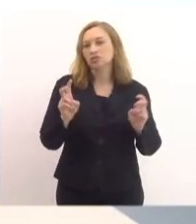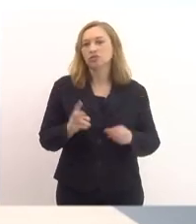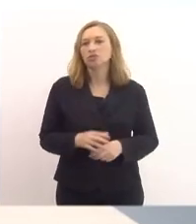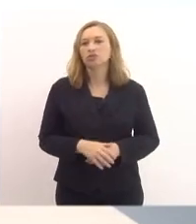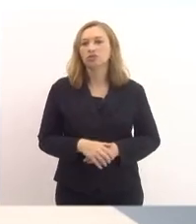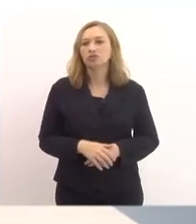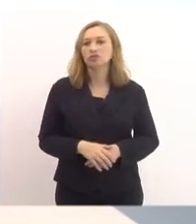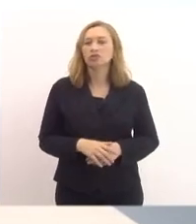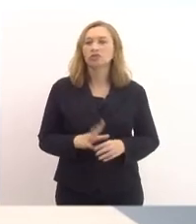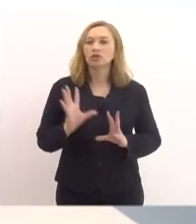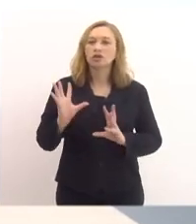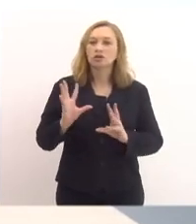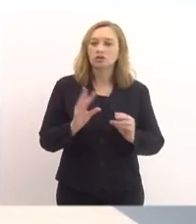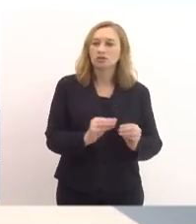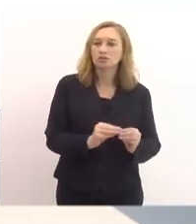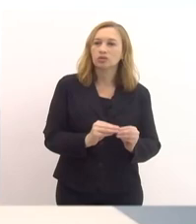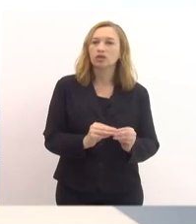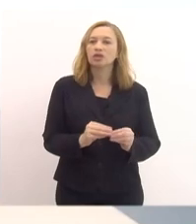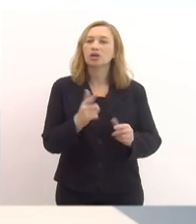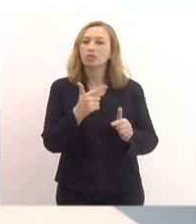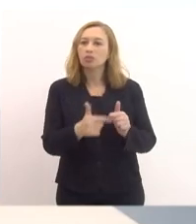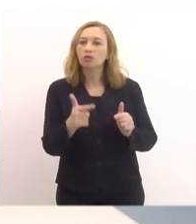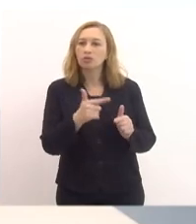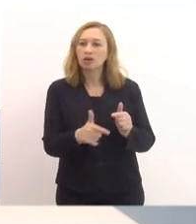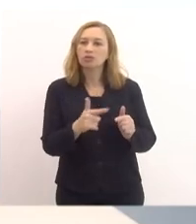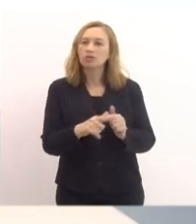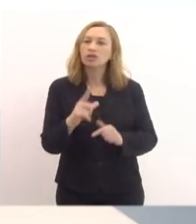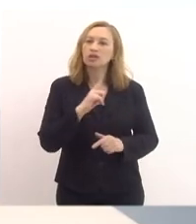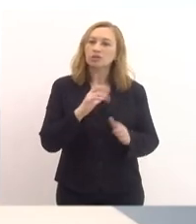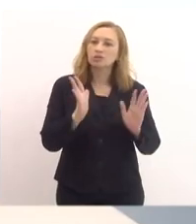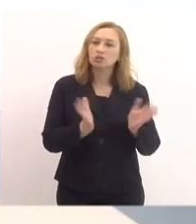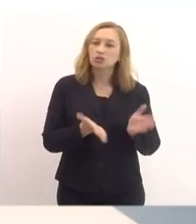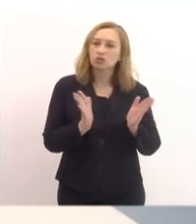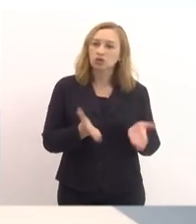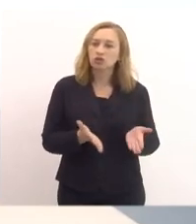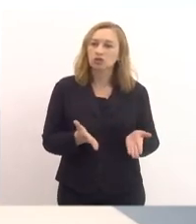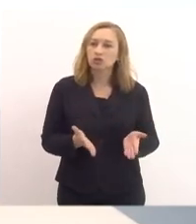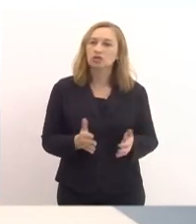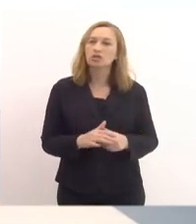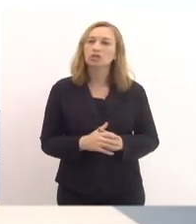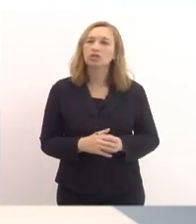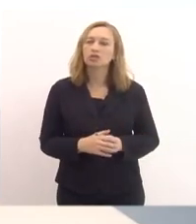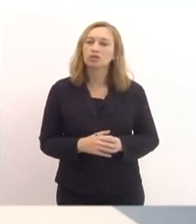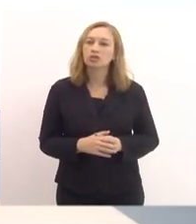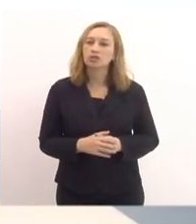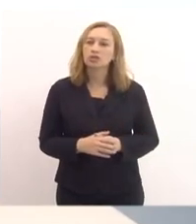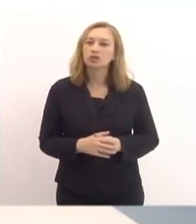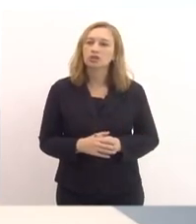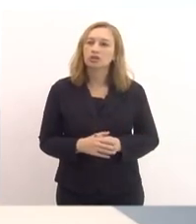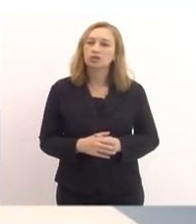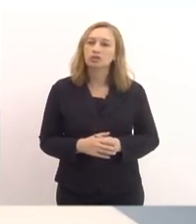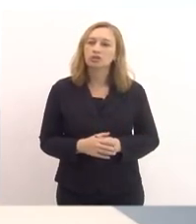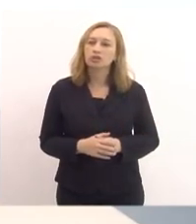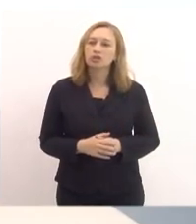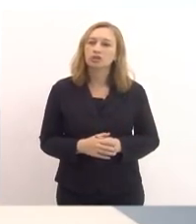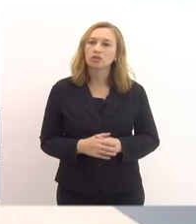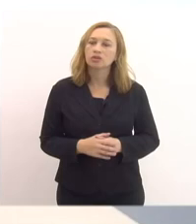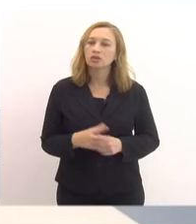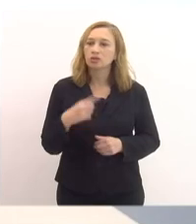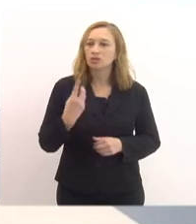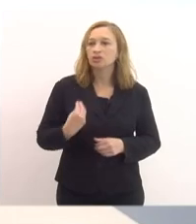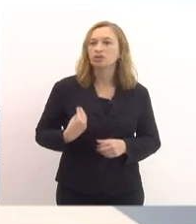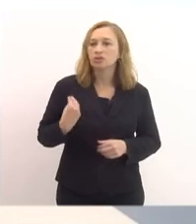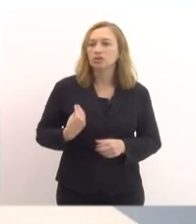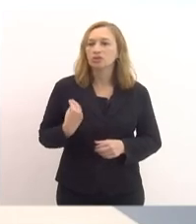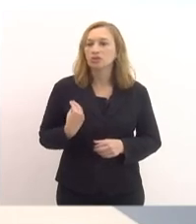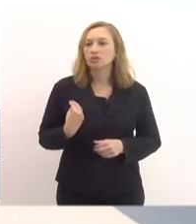vai simplificar, que é o problema que nós temos hoje e, né, esse imbróglio que nós estamos vivendo acerca